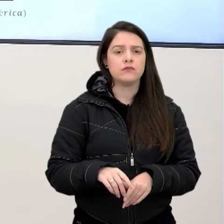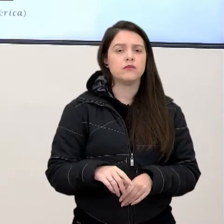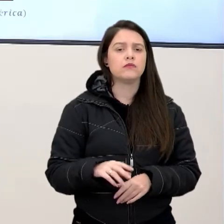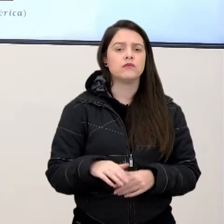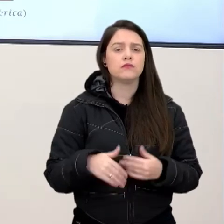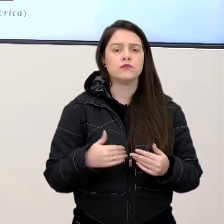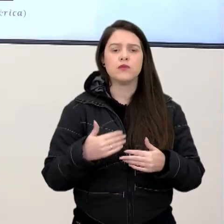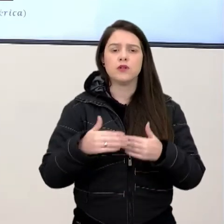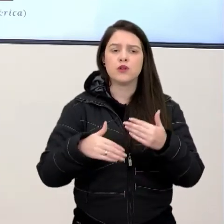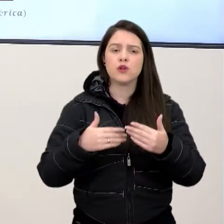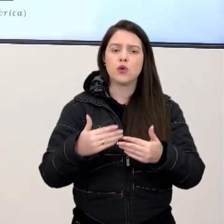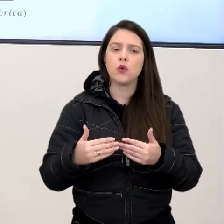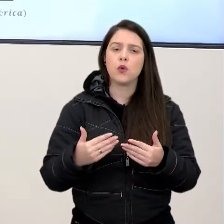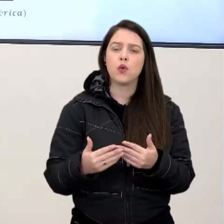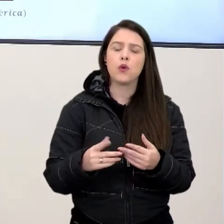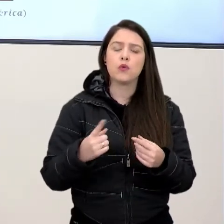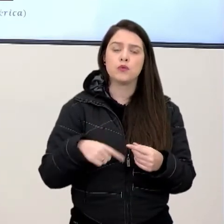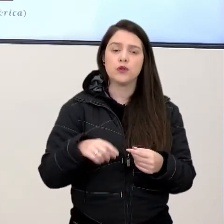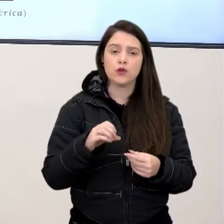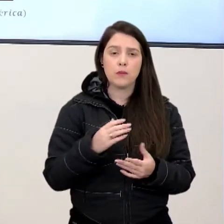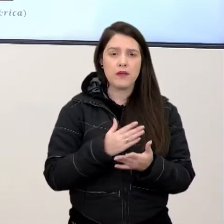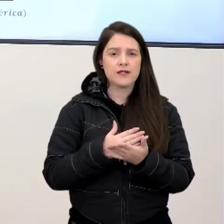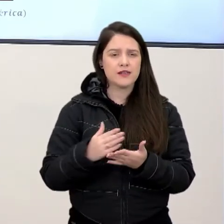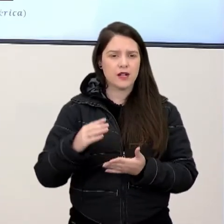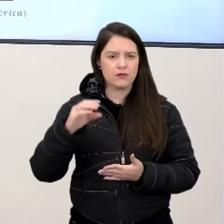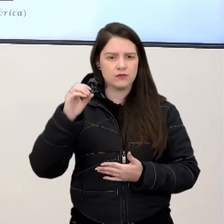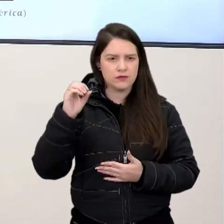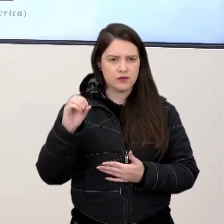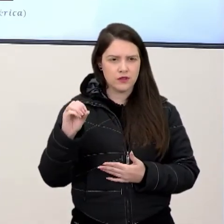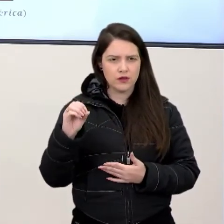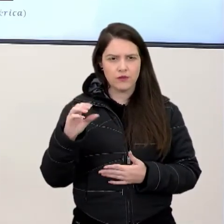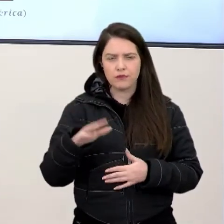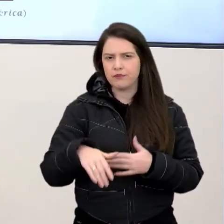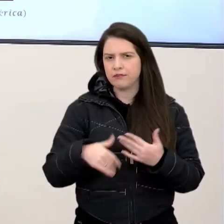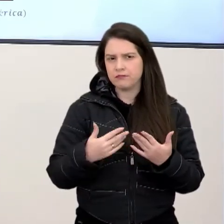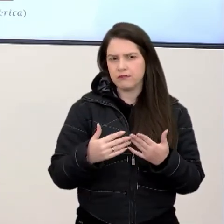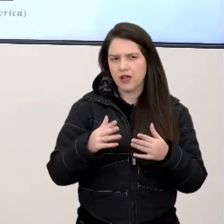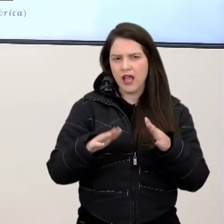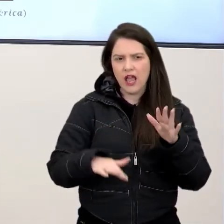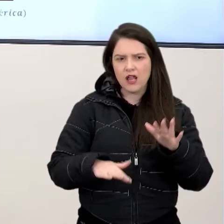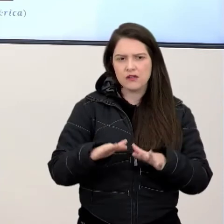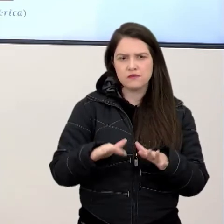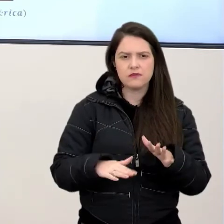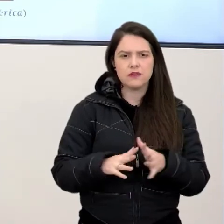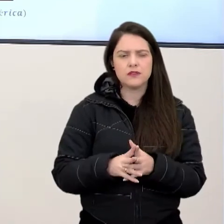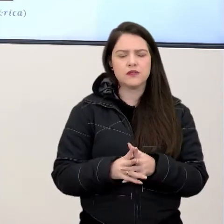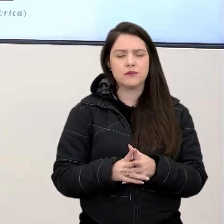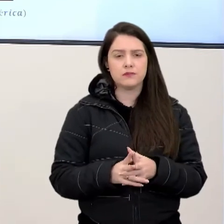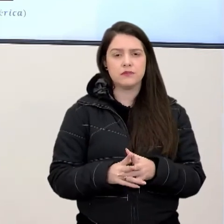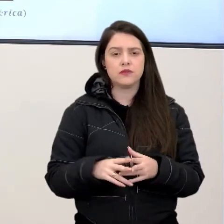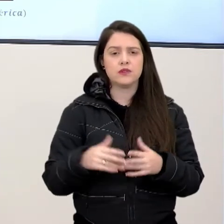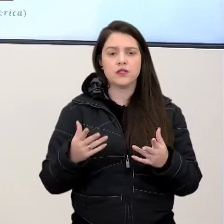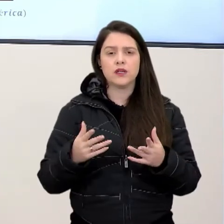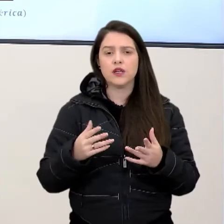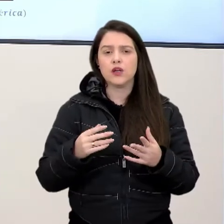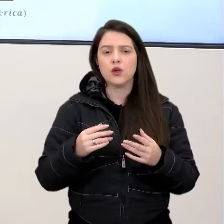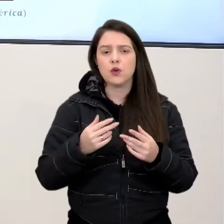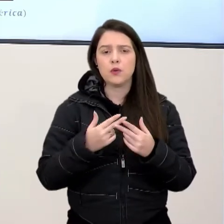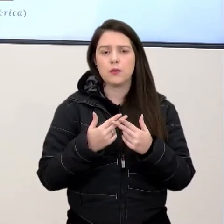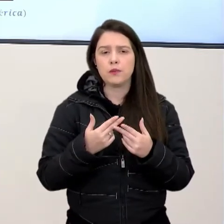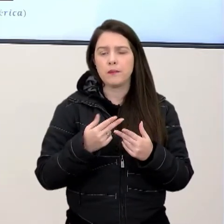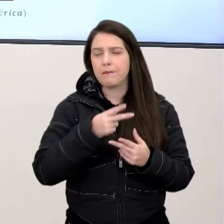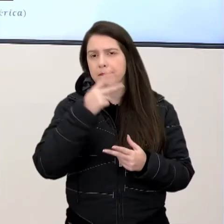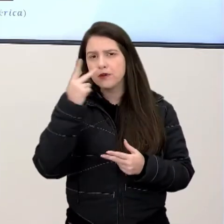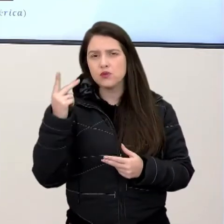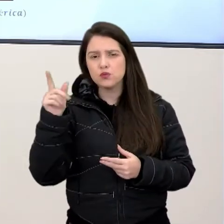a gente classificou como 0, tá? Então, sei lá, é muito comum, não sei se vocês já leram alguma coisa, o paciente